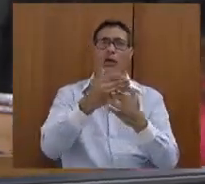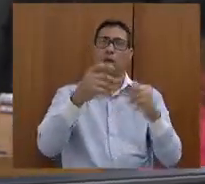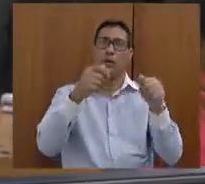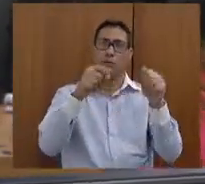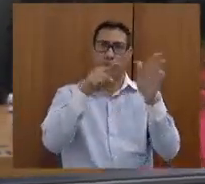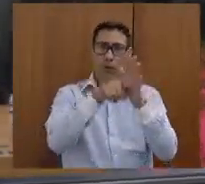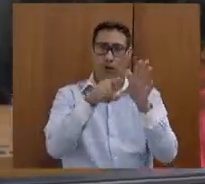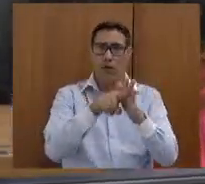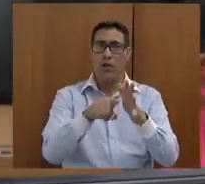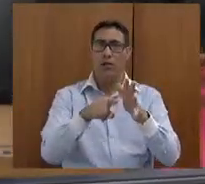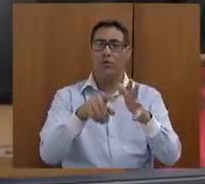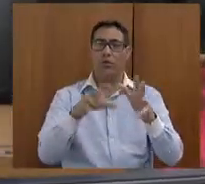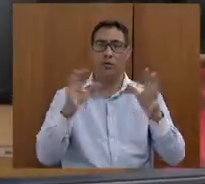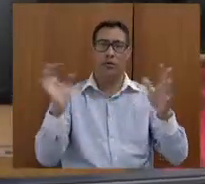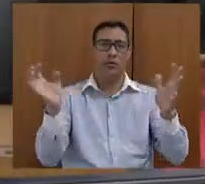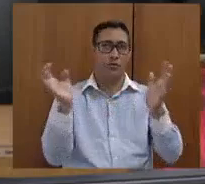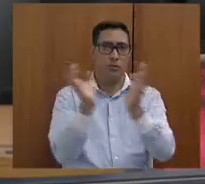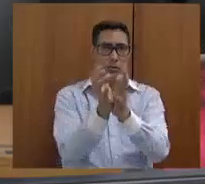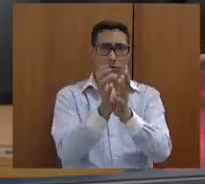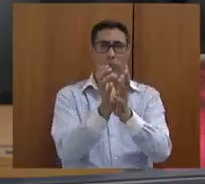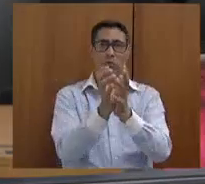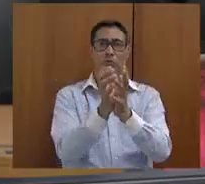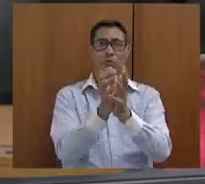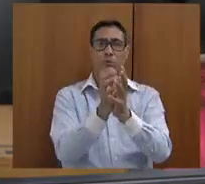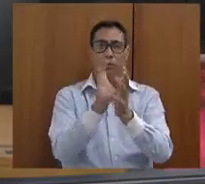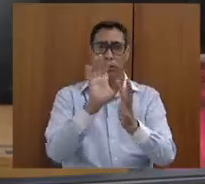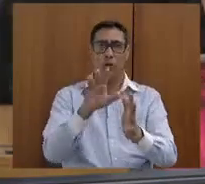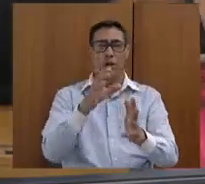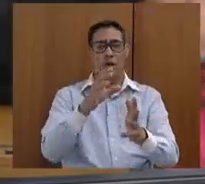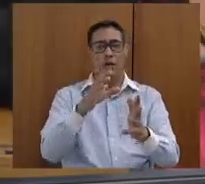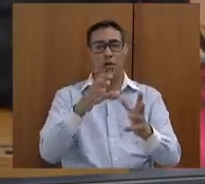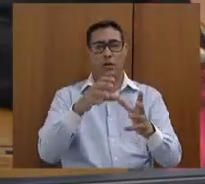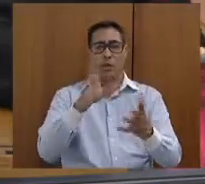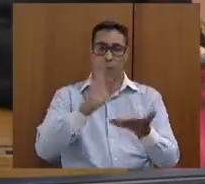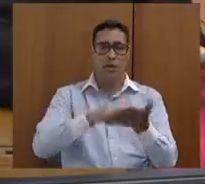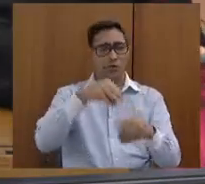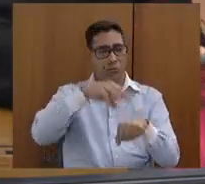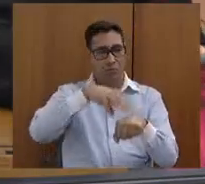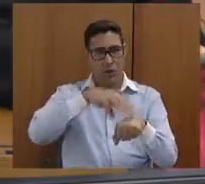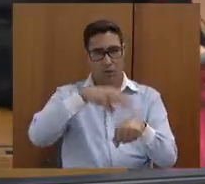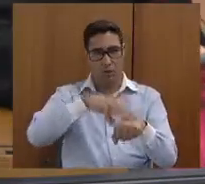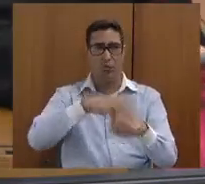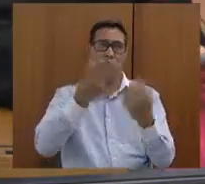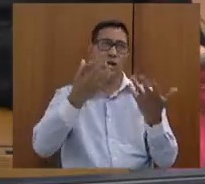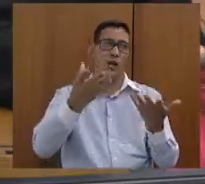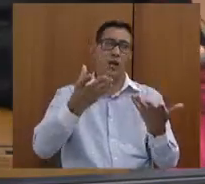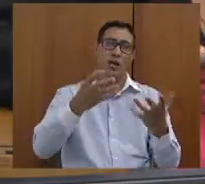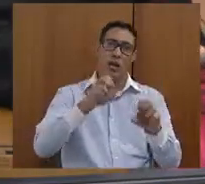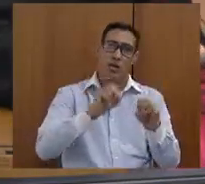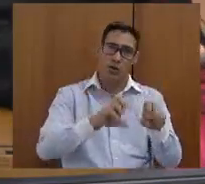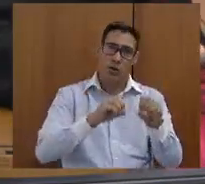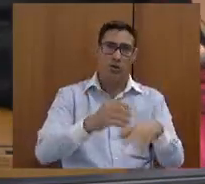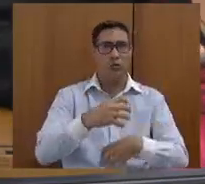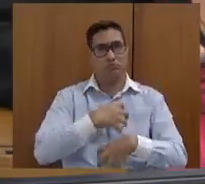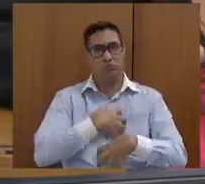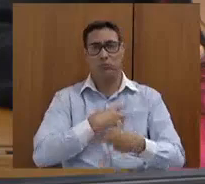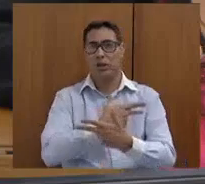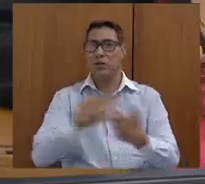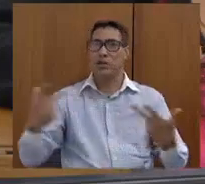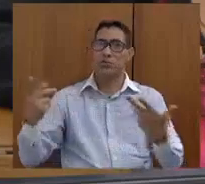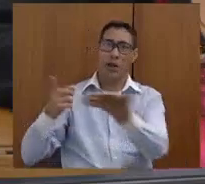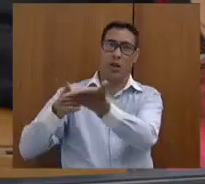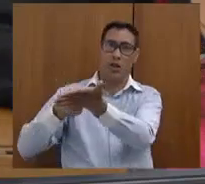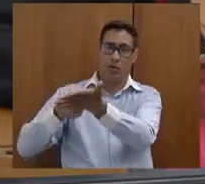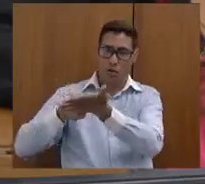os membros da comissão de Educação Ciência e Tecnologia fiscaliza a gente não tem comissão convidada